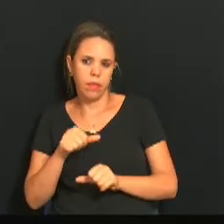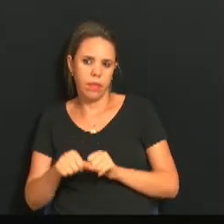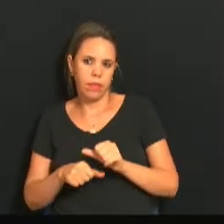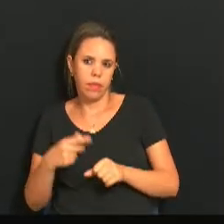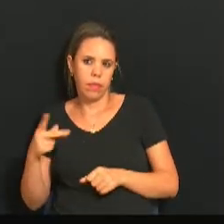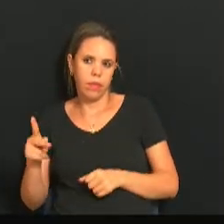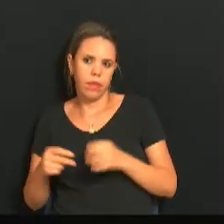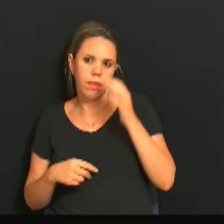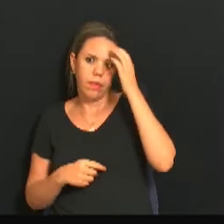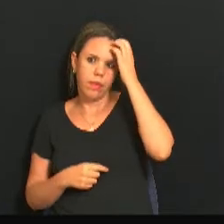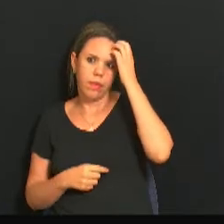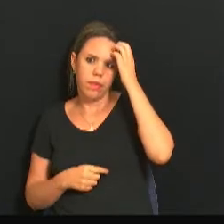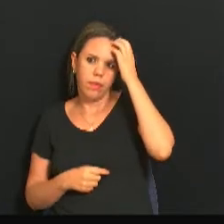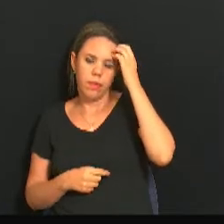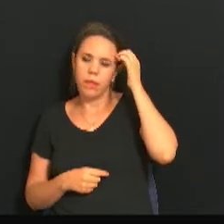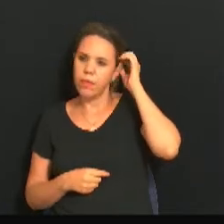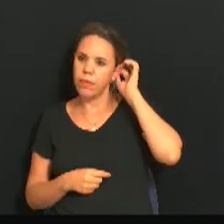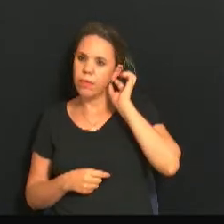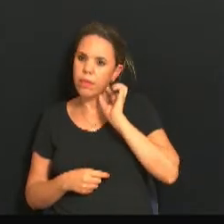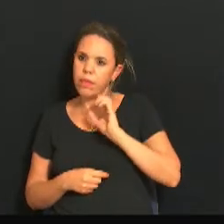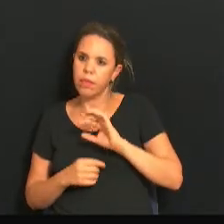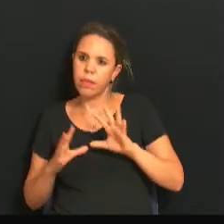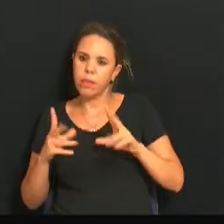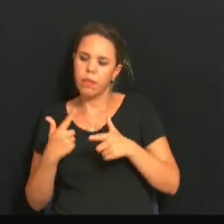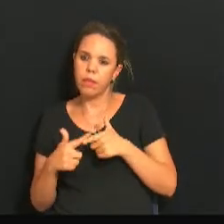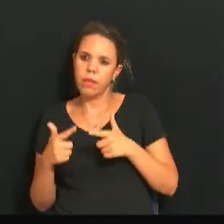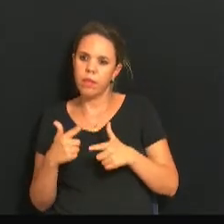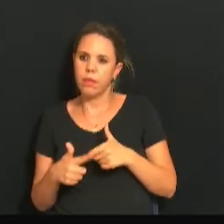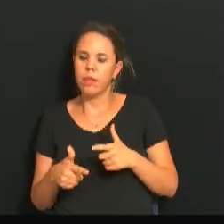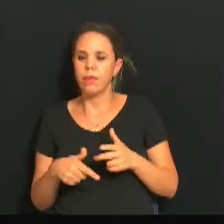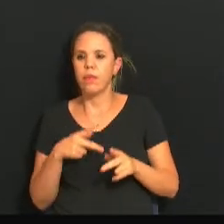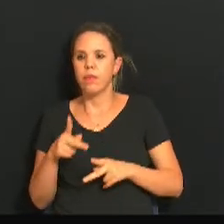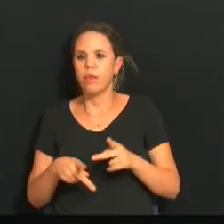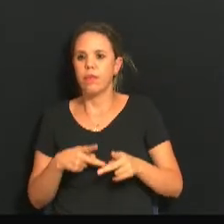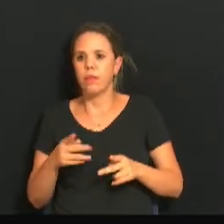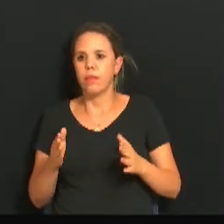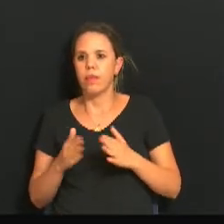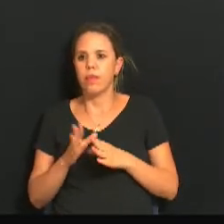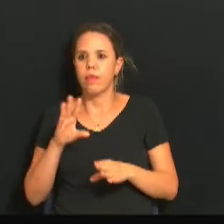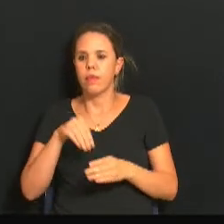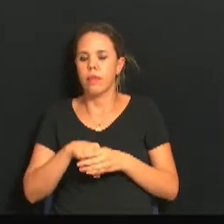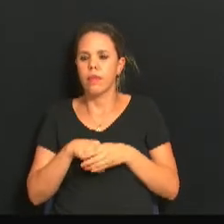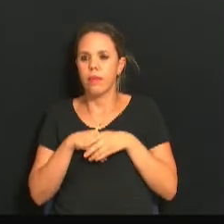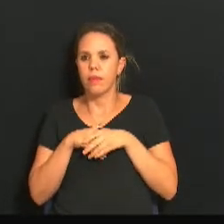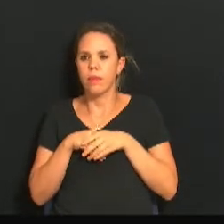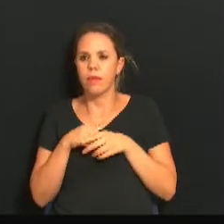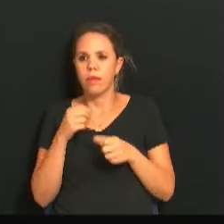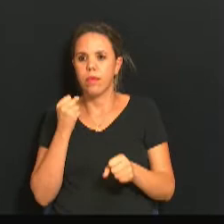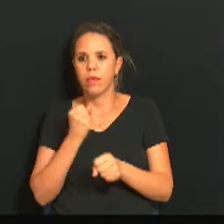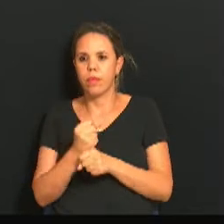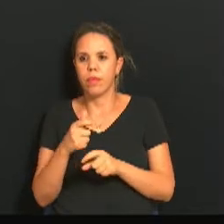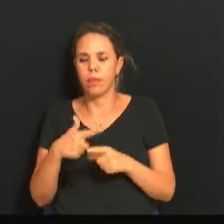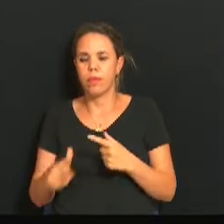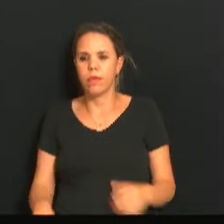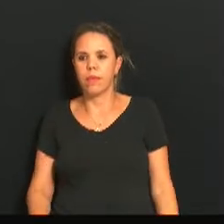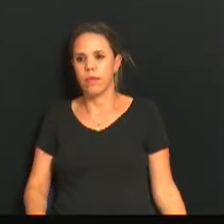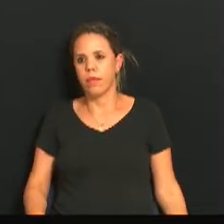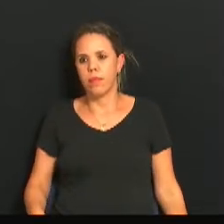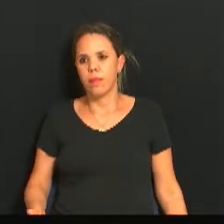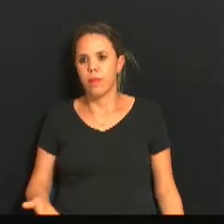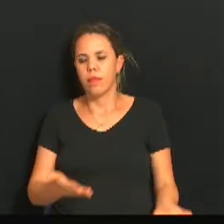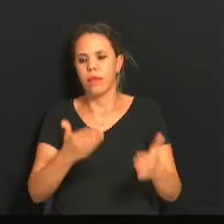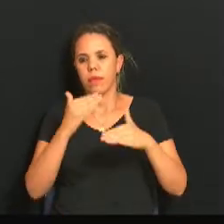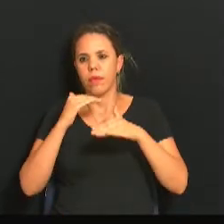para ele lá a gente passa lá tá tudo de tem orado pessoas tô morando lá dentro então todo quebrando deteriorando levando o telha